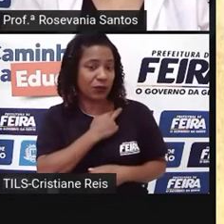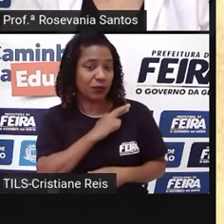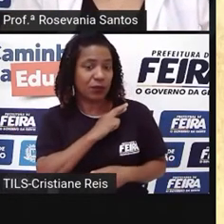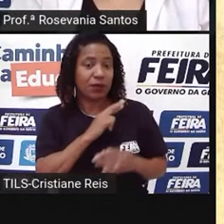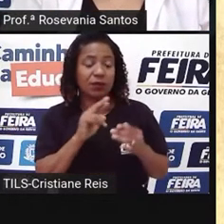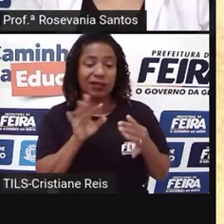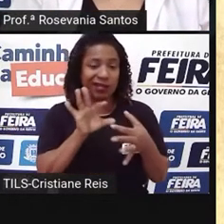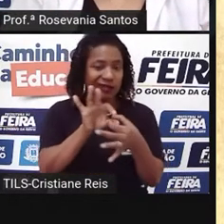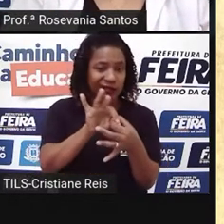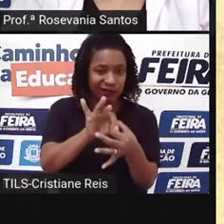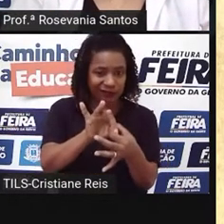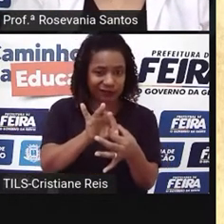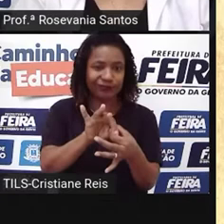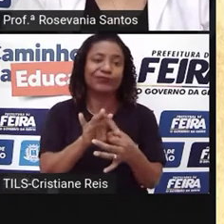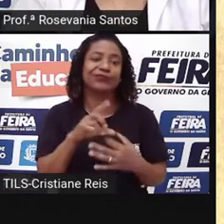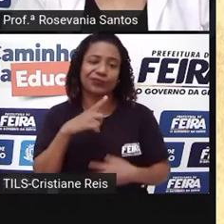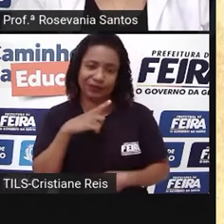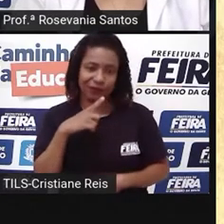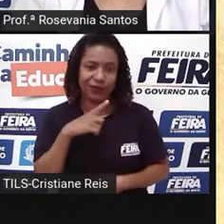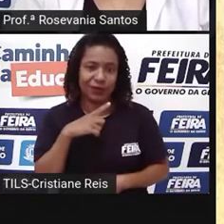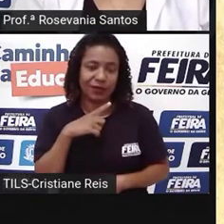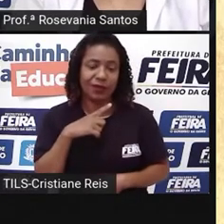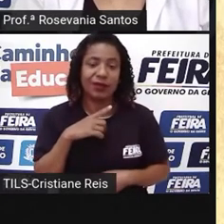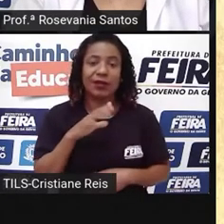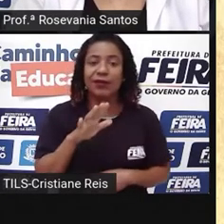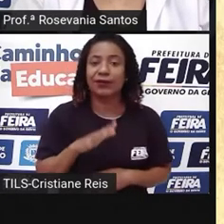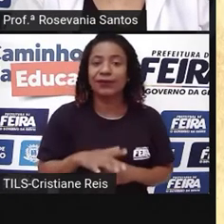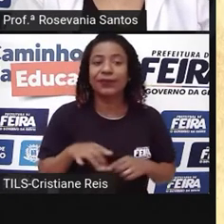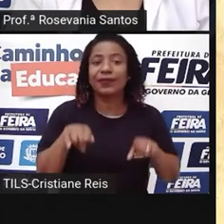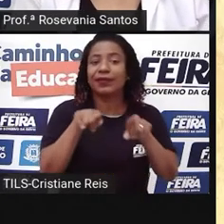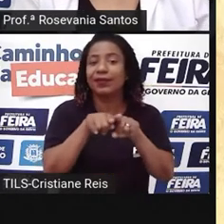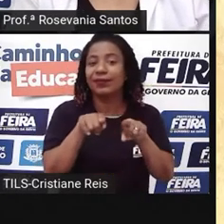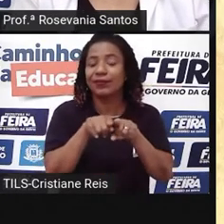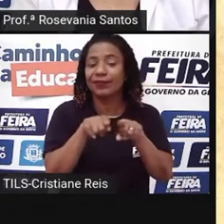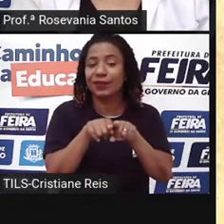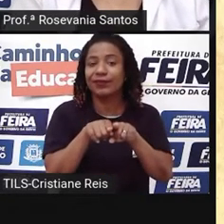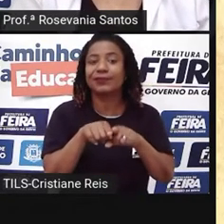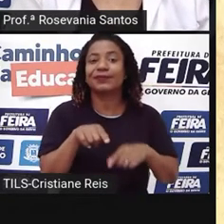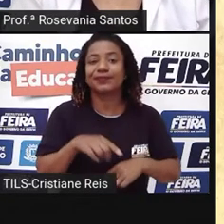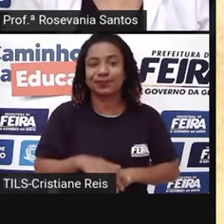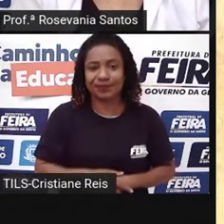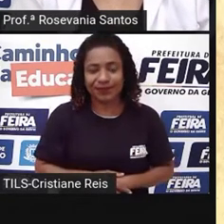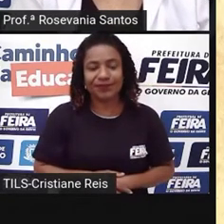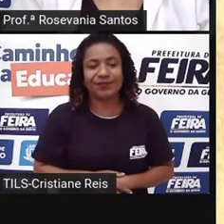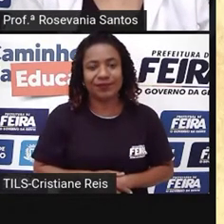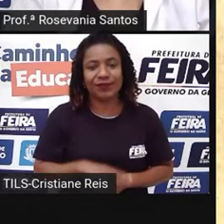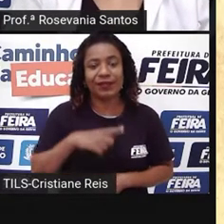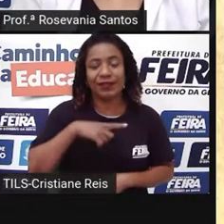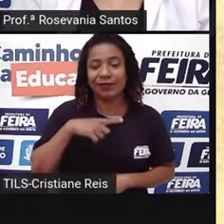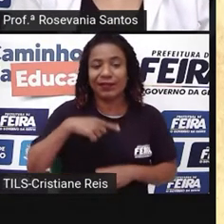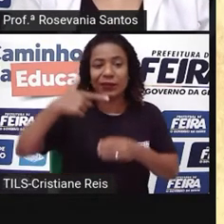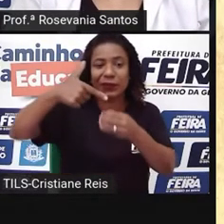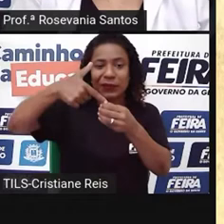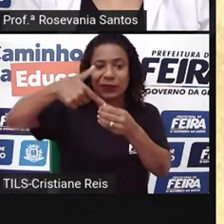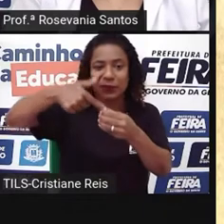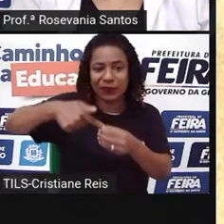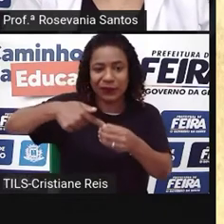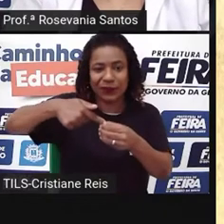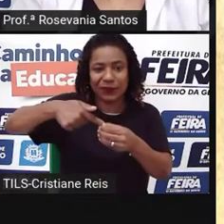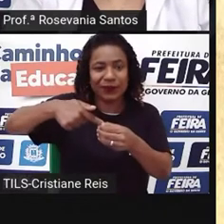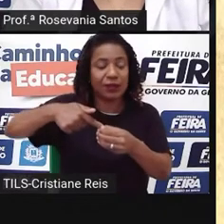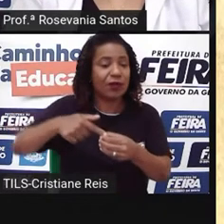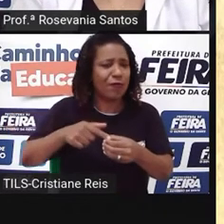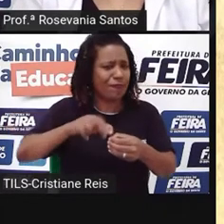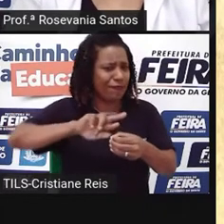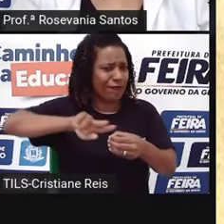islamismo. Então, e também aqui, pelo fato da grande quantidade de reservas petrolíferas, esses países aqui,